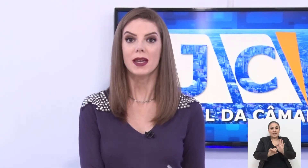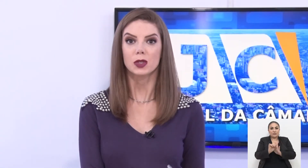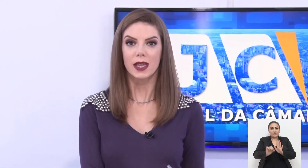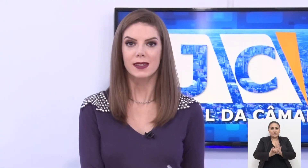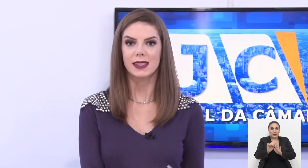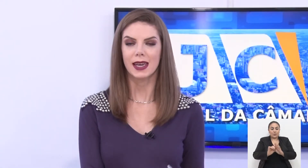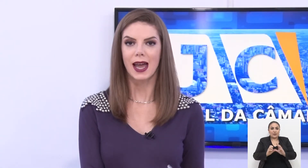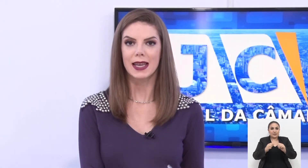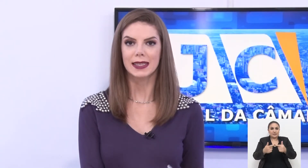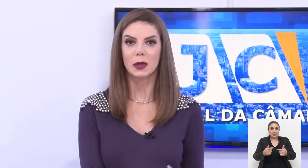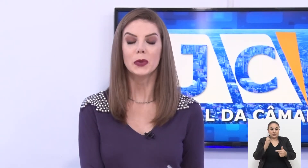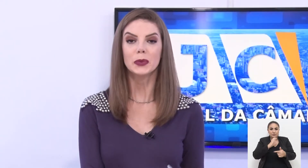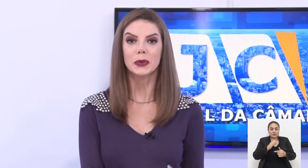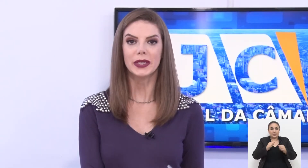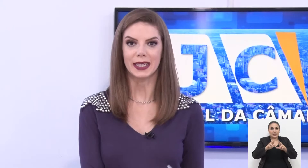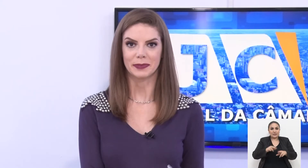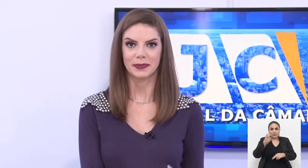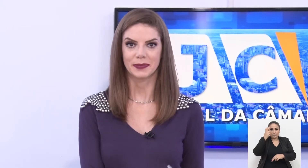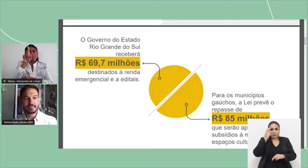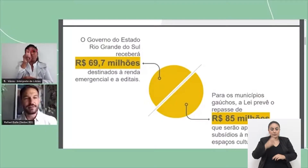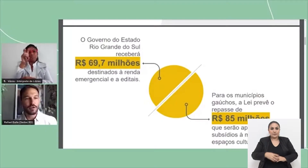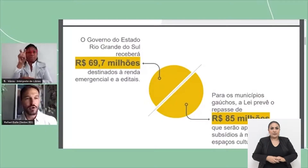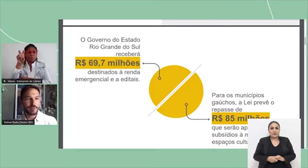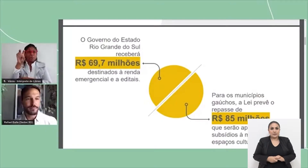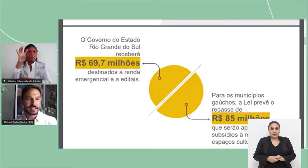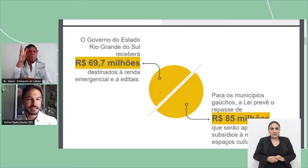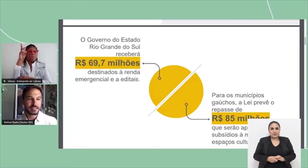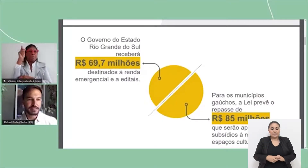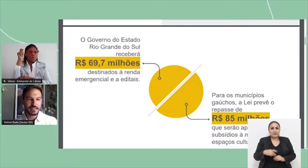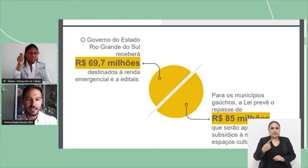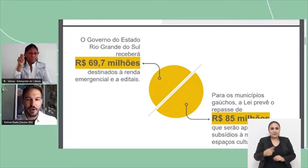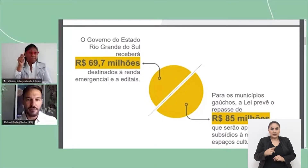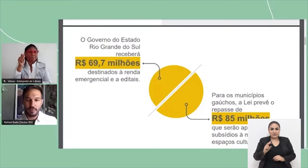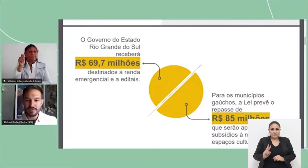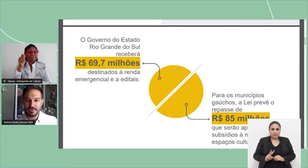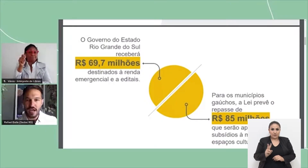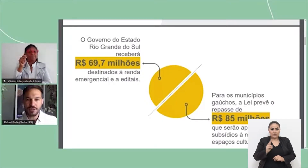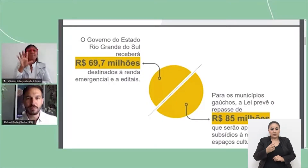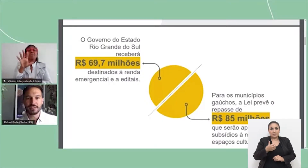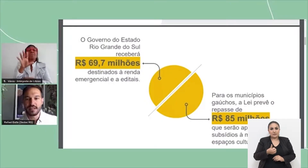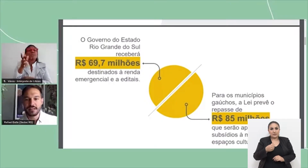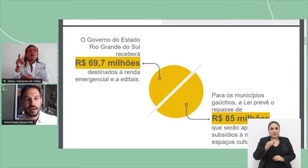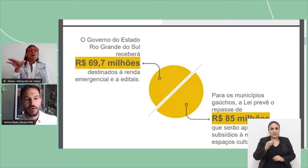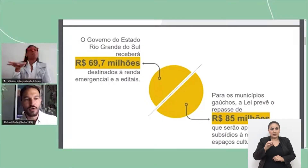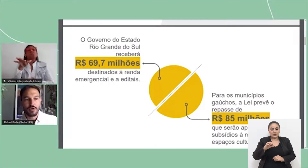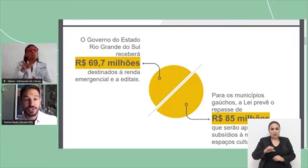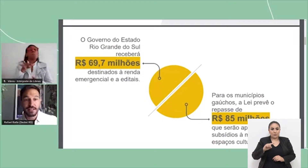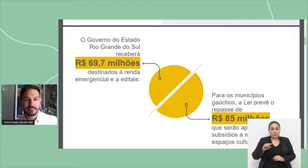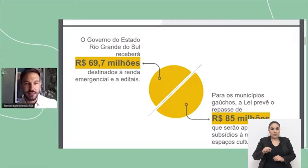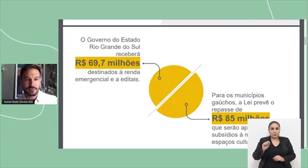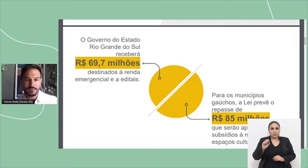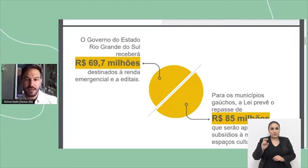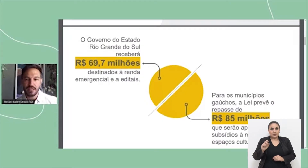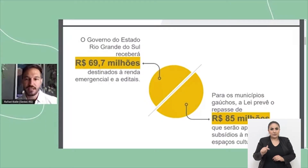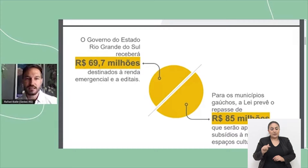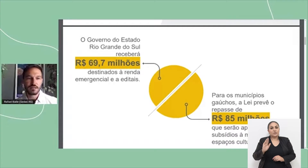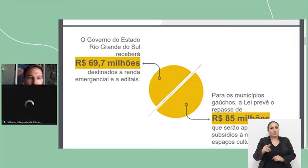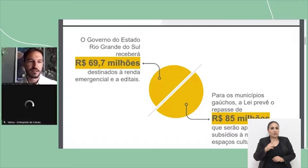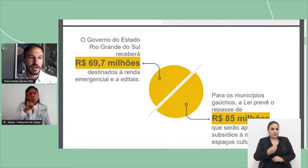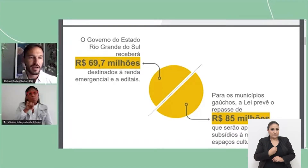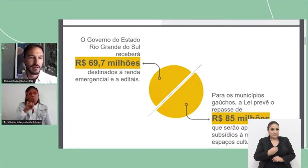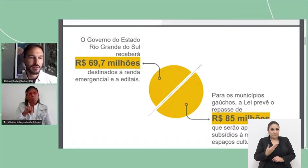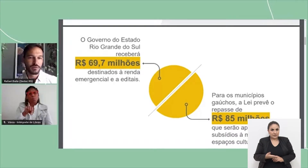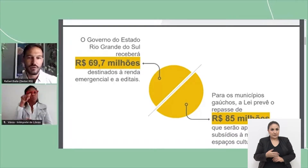de emergência na área da cultura. Desse valor, 69,7, como a secretária colocou, já estão